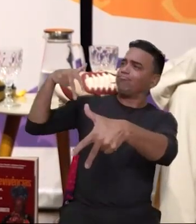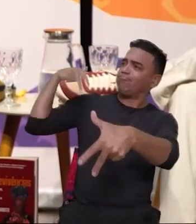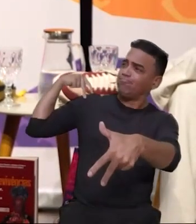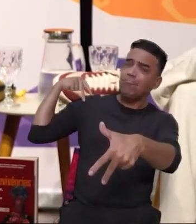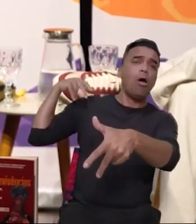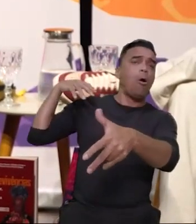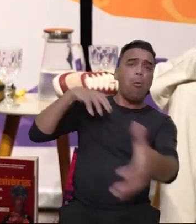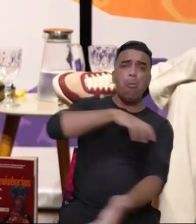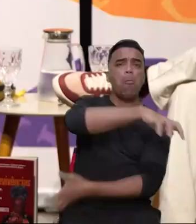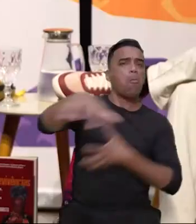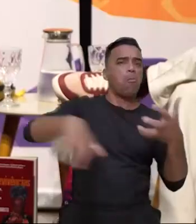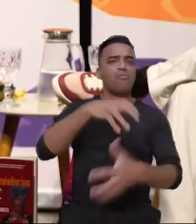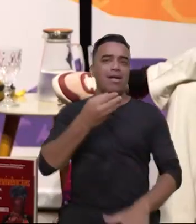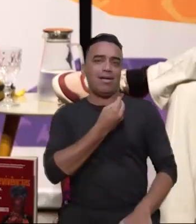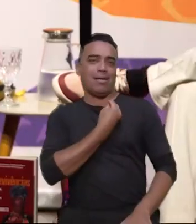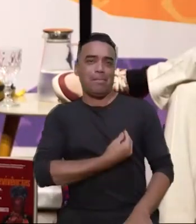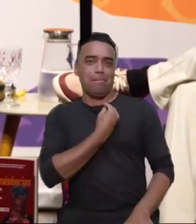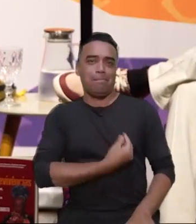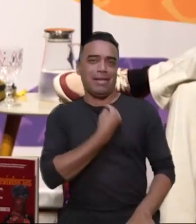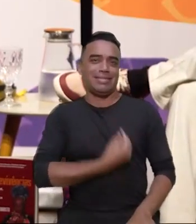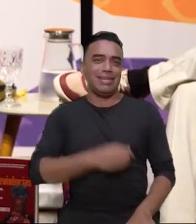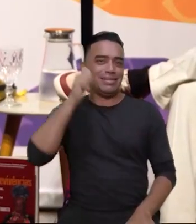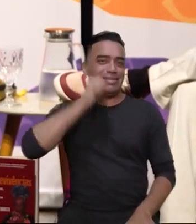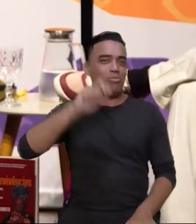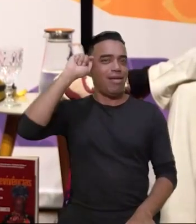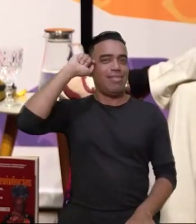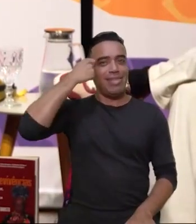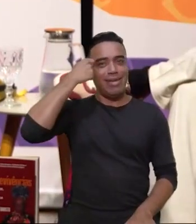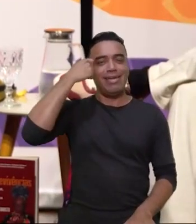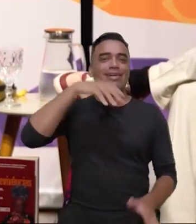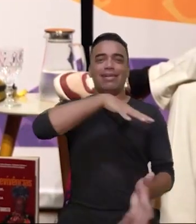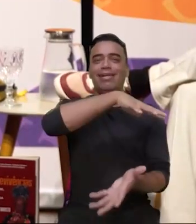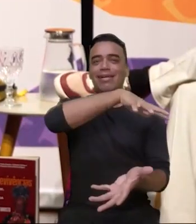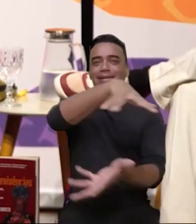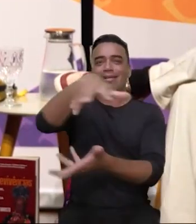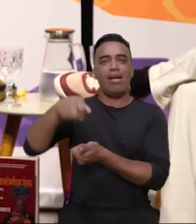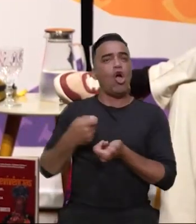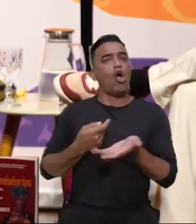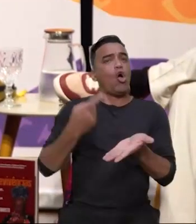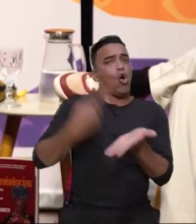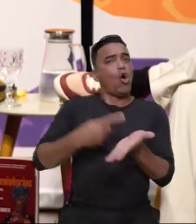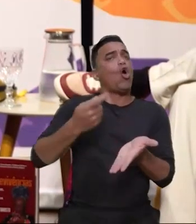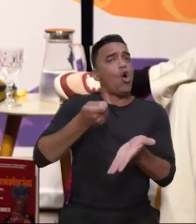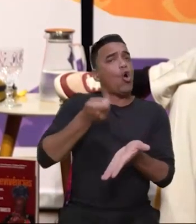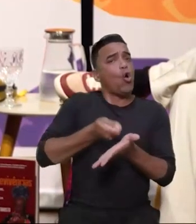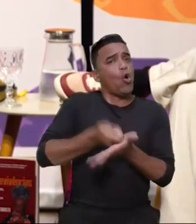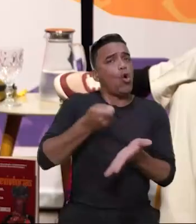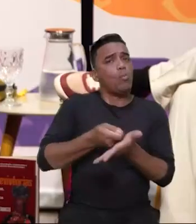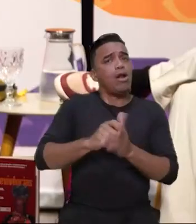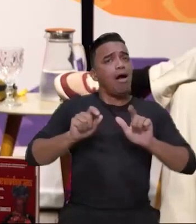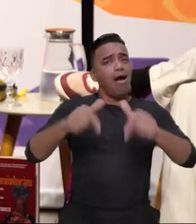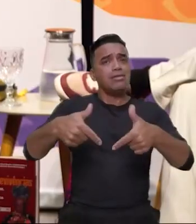a movimentação, com a presença das mulheres negras reivindicando ações